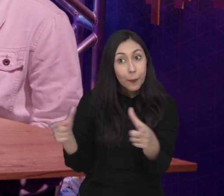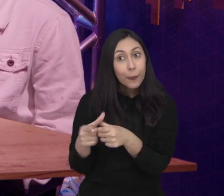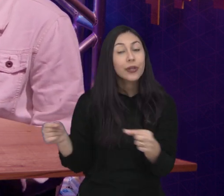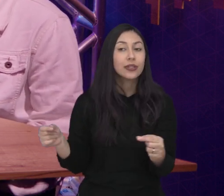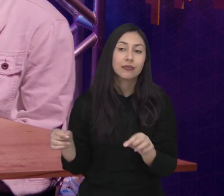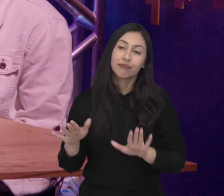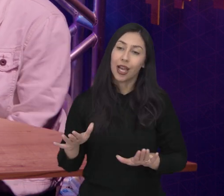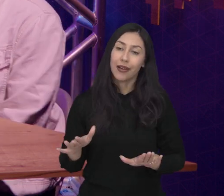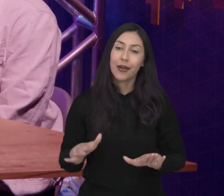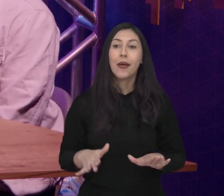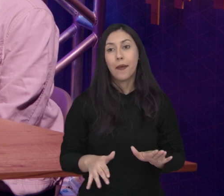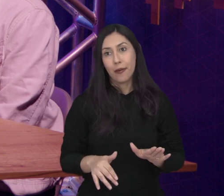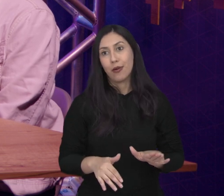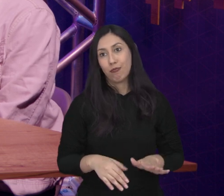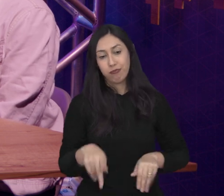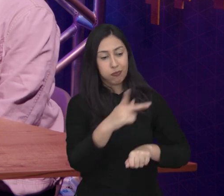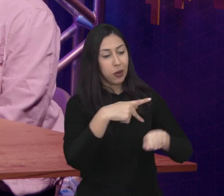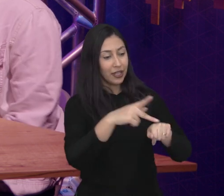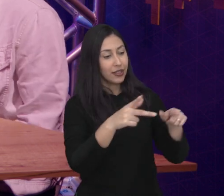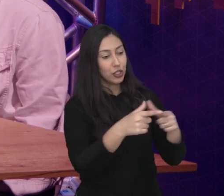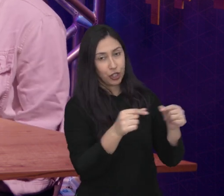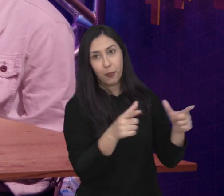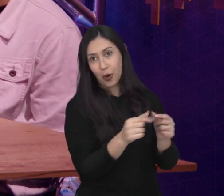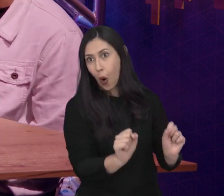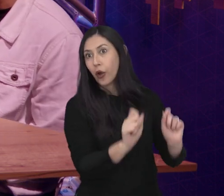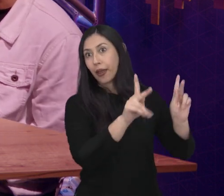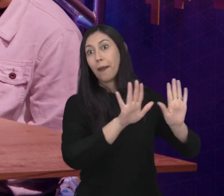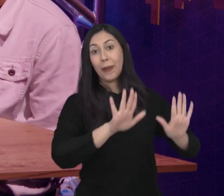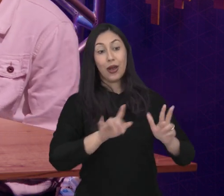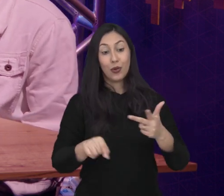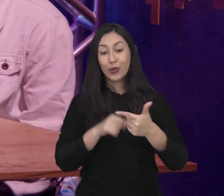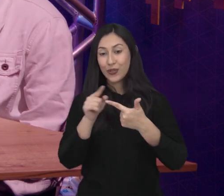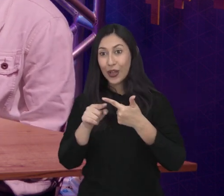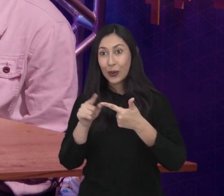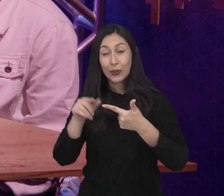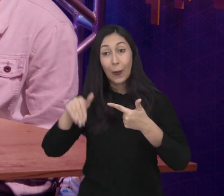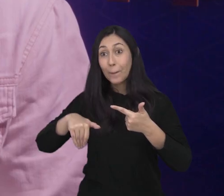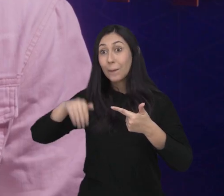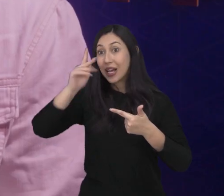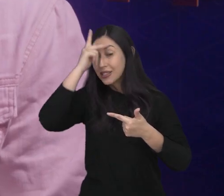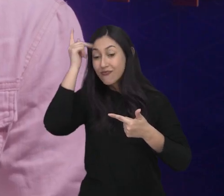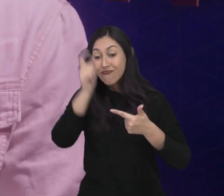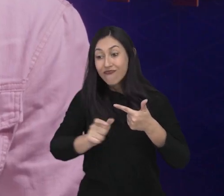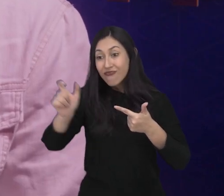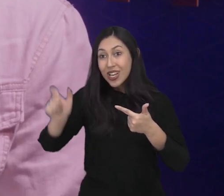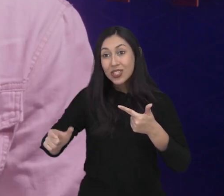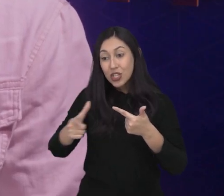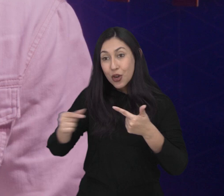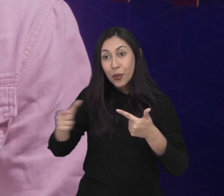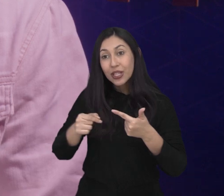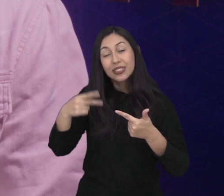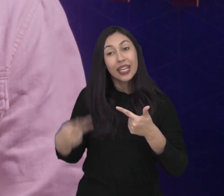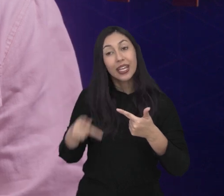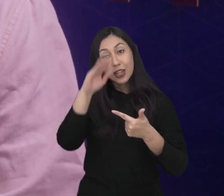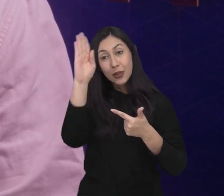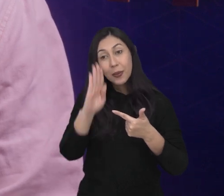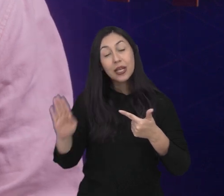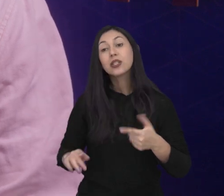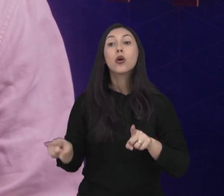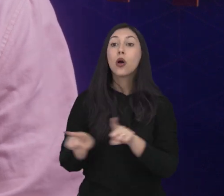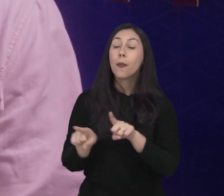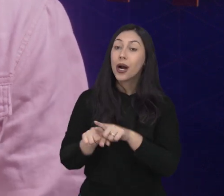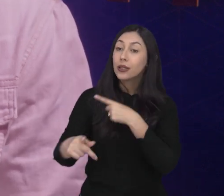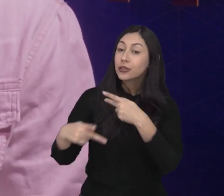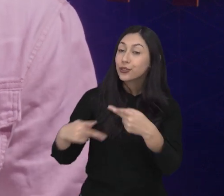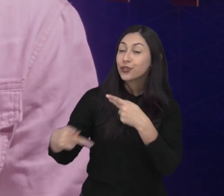Fora do Japão, o lugar que tem mais japonês é no Brasil. É isso. E aqui em São José a gente tem até uma praça